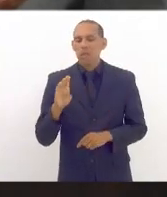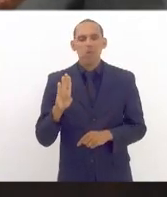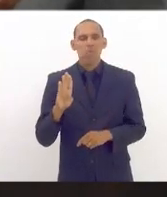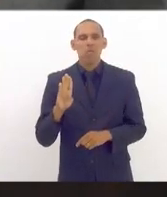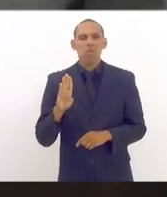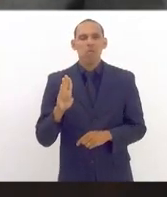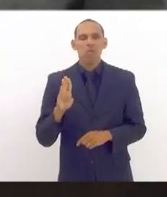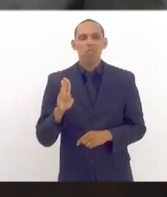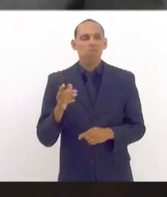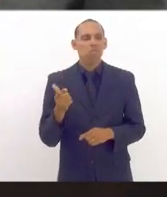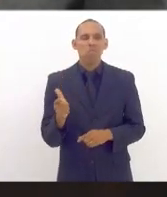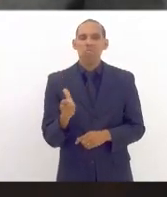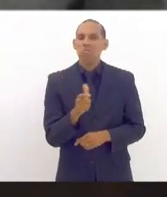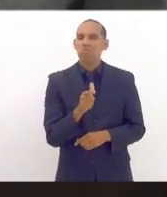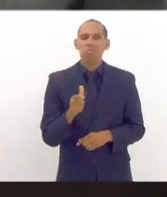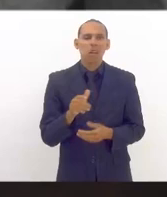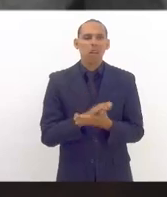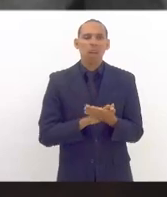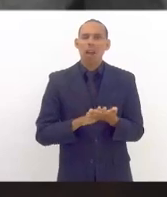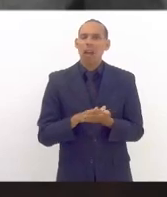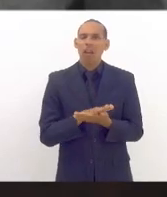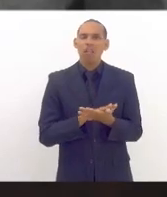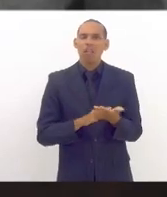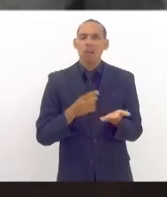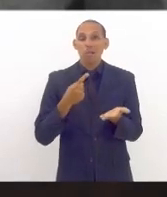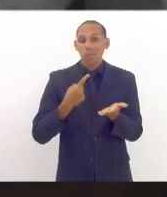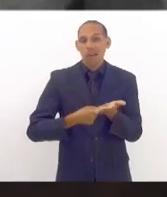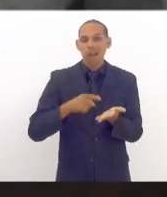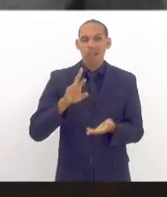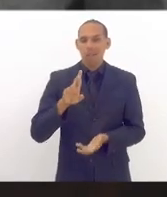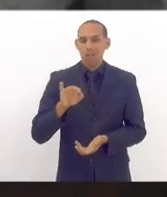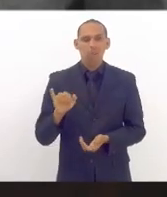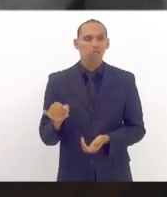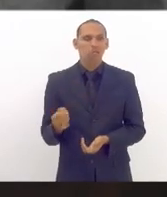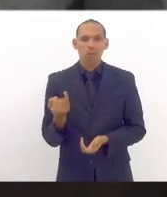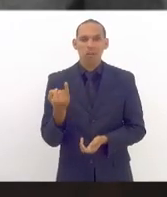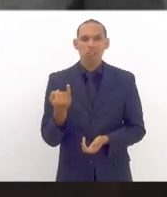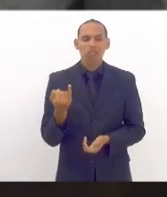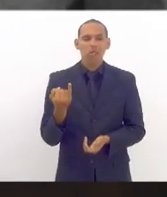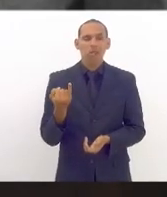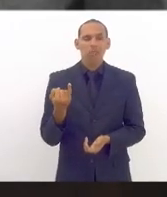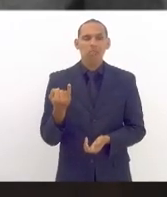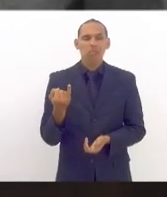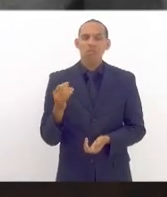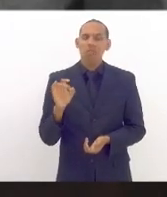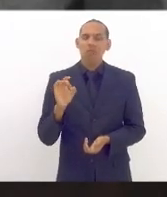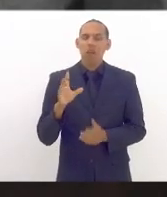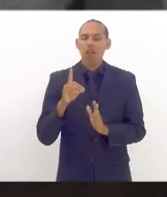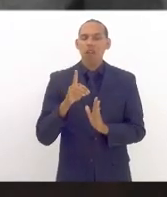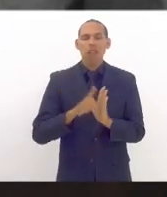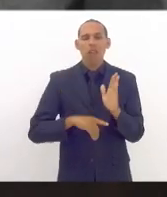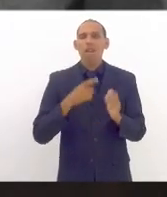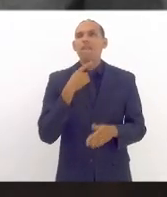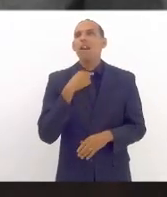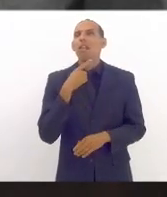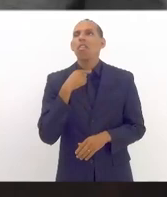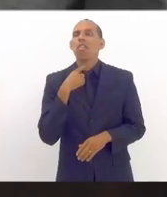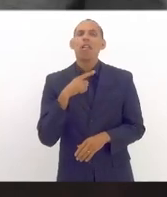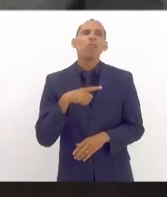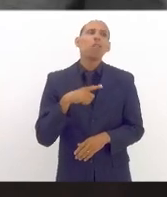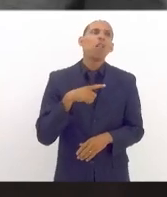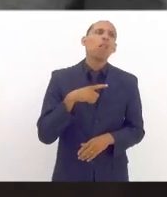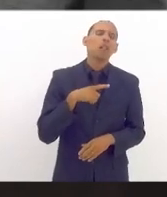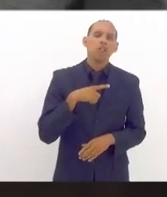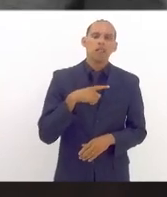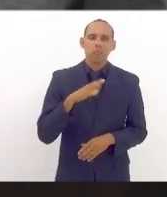Estado absolutamente nada o próprio pacto RJ é uma mera declaração de intenções de